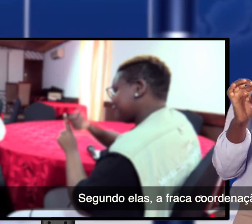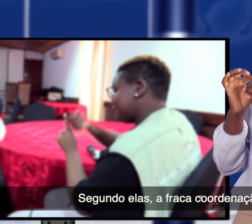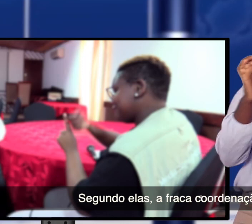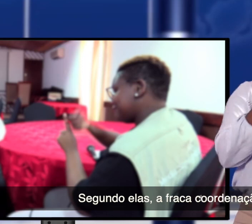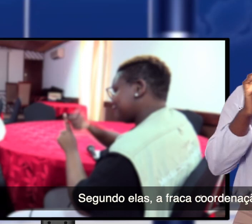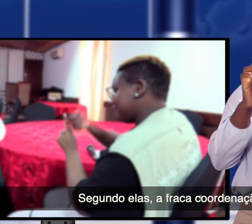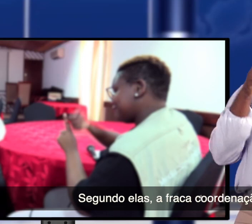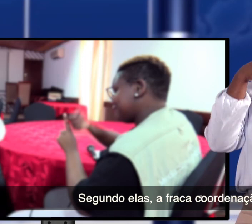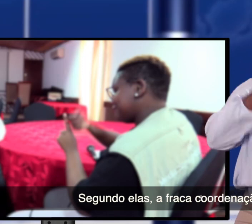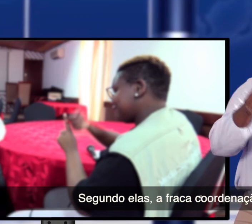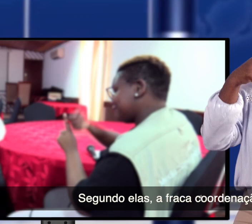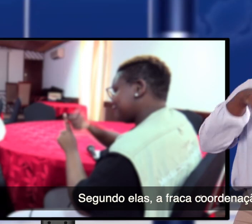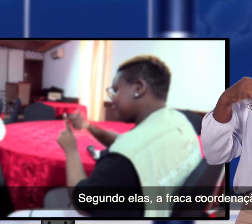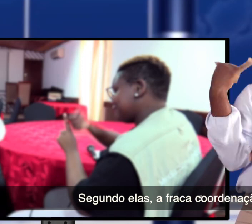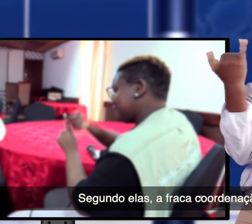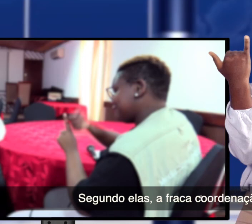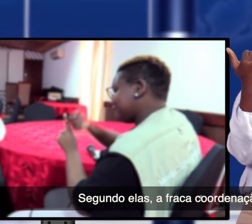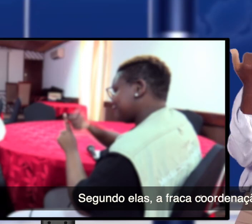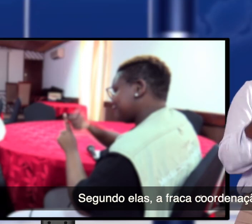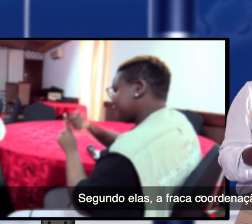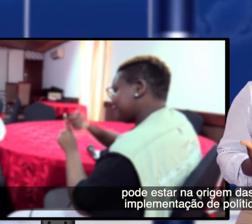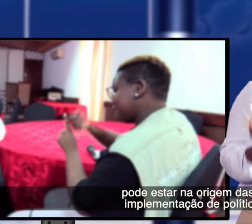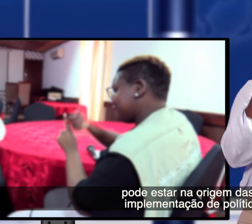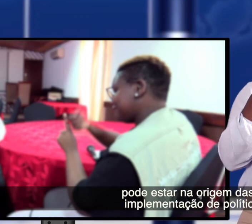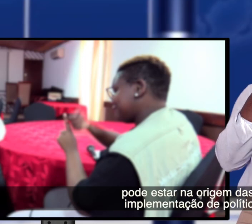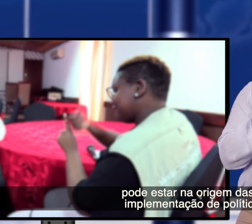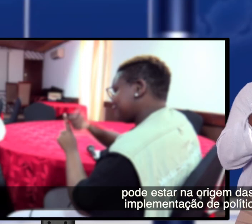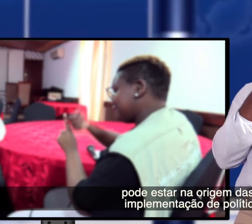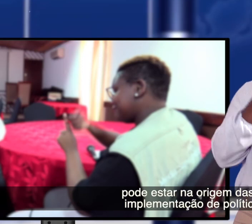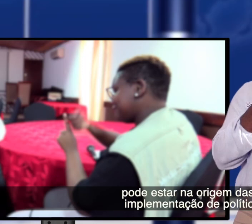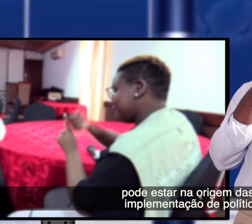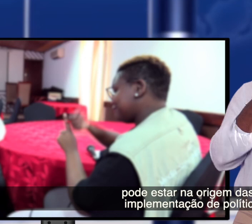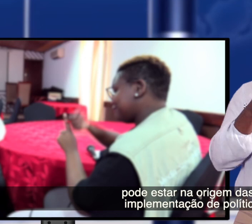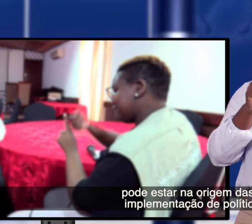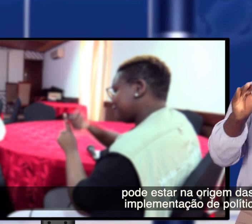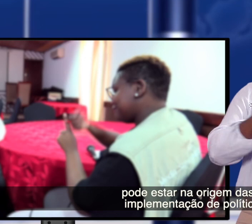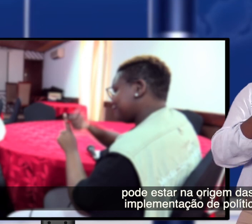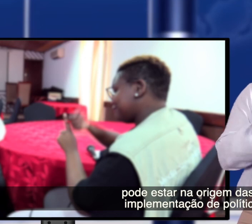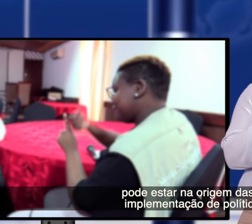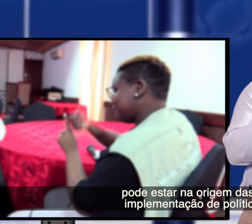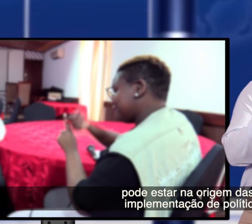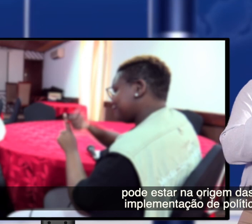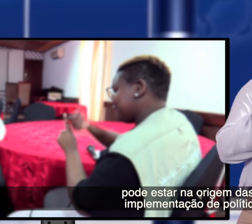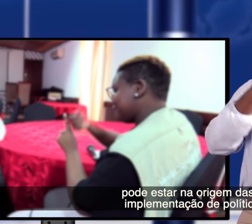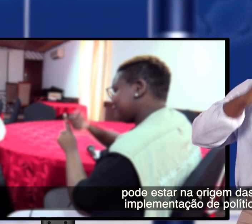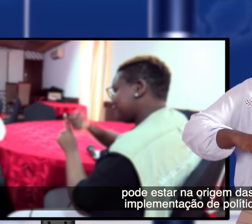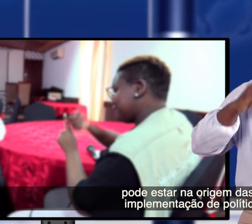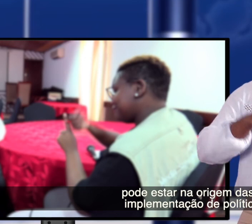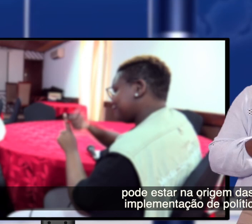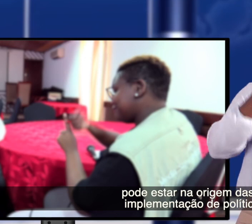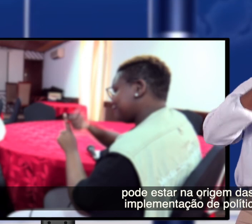Segundo elas, a fraca coordenação entre as instituições pode estar na origem das limitações na implementação